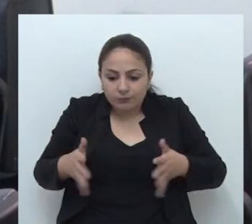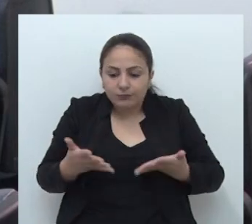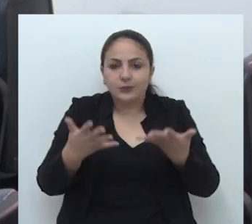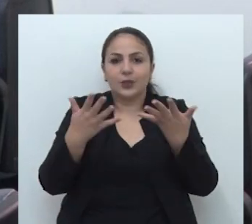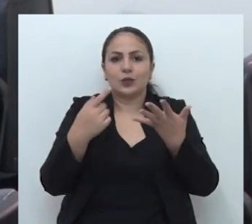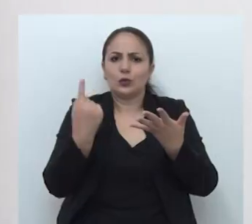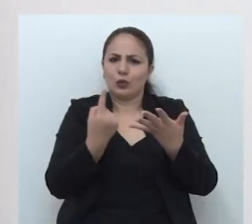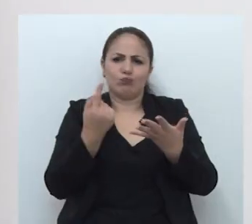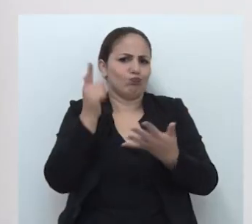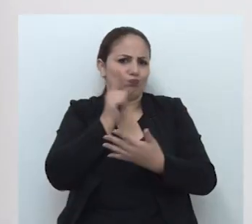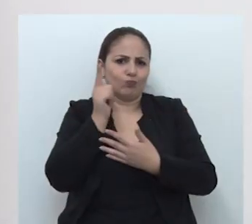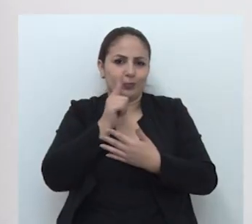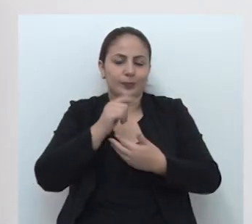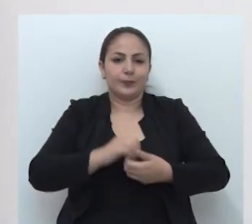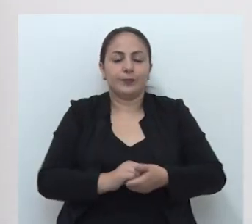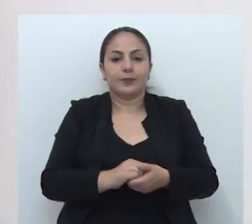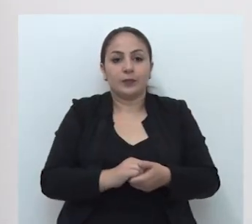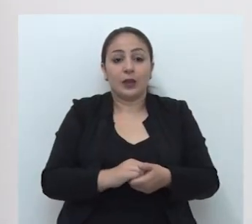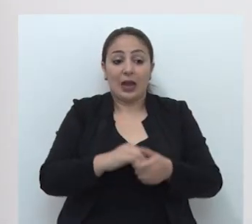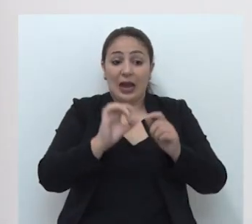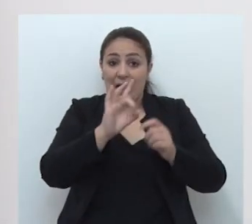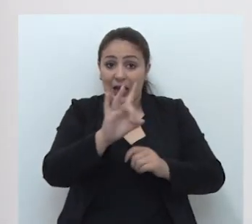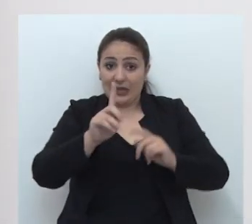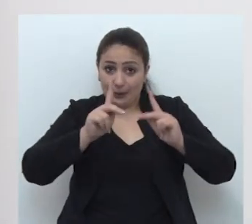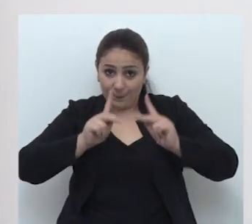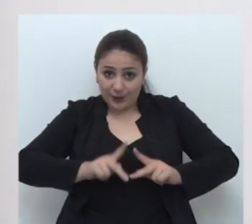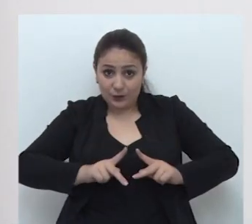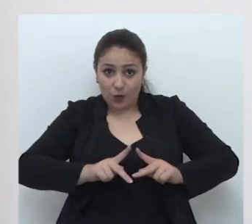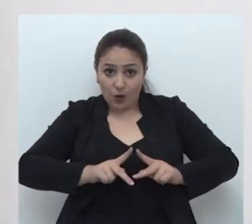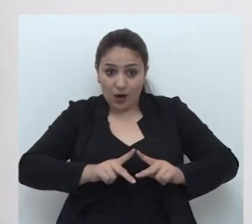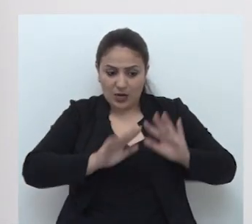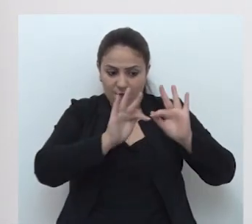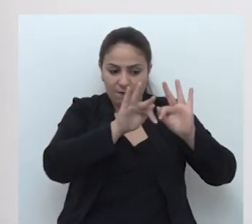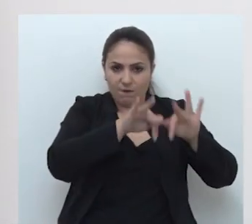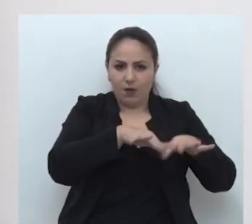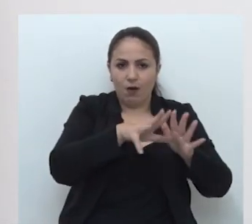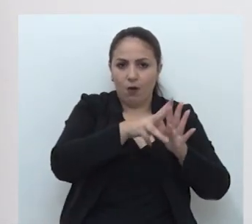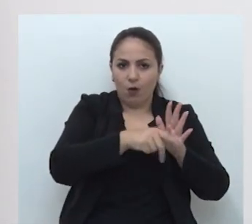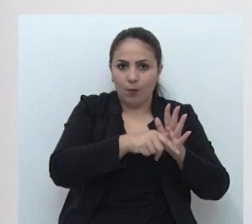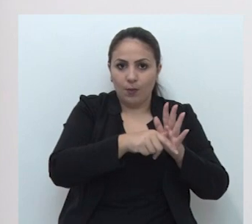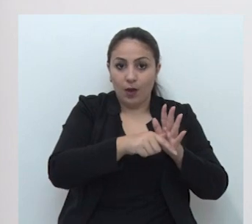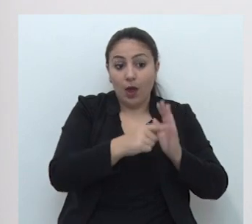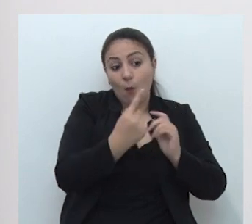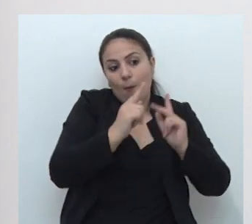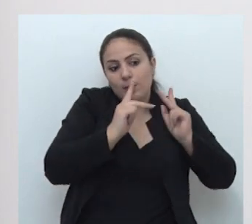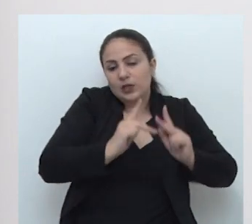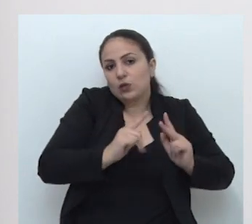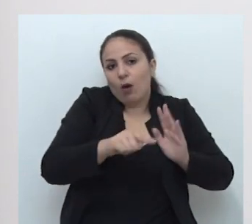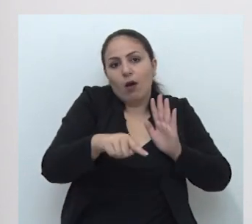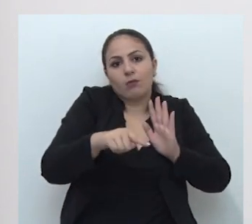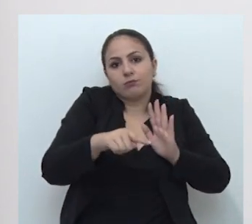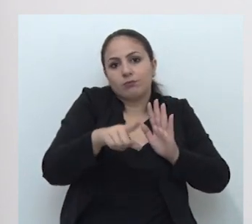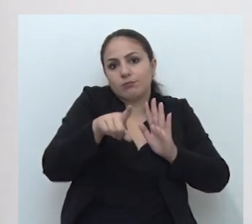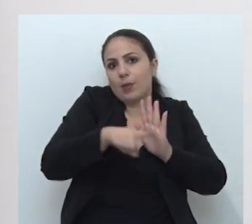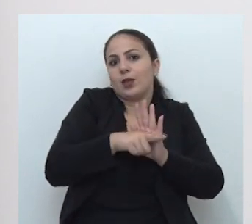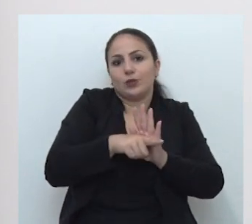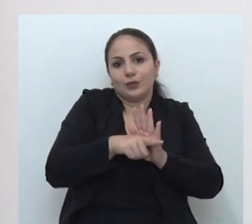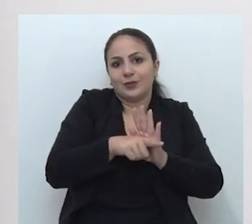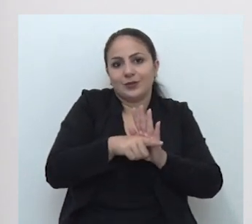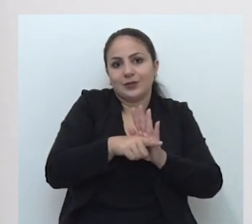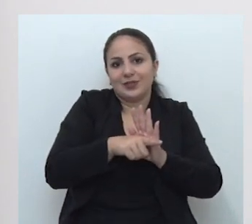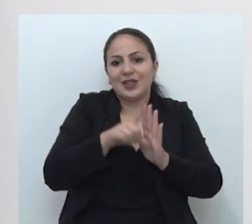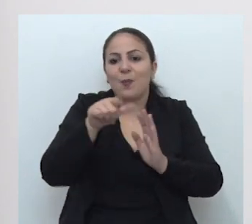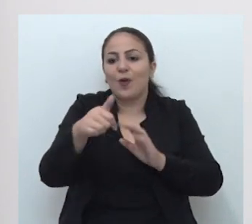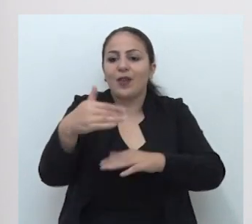gente não aprende nada. Cada preso que sai do crime é um preso a menos que vai me assaltar na rua, né? Então essa é a